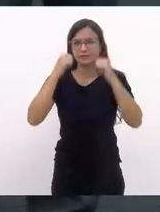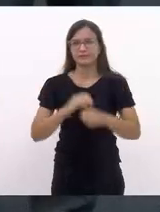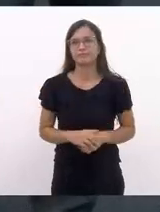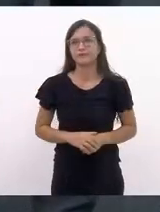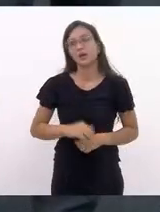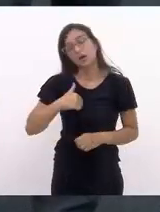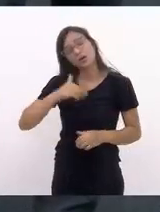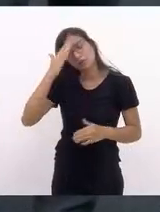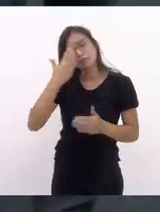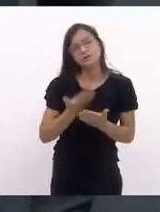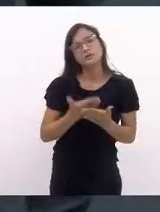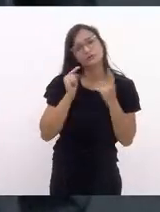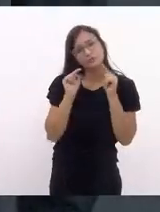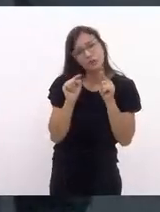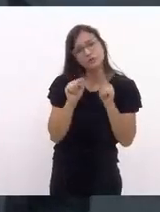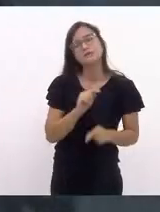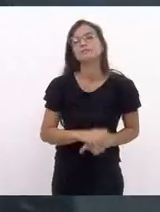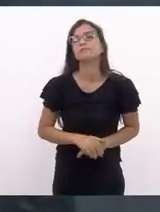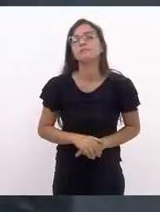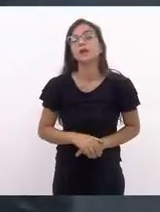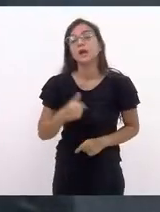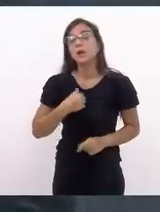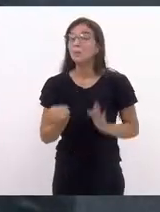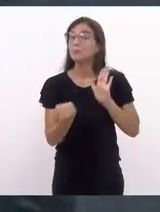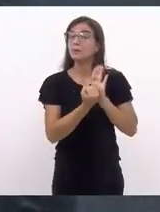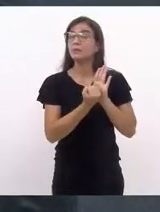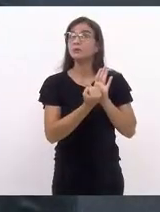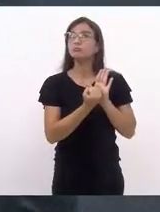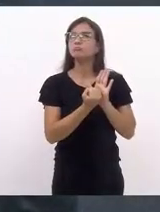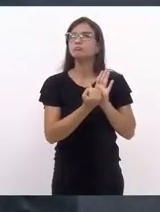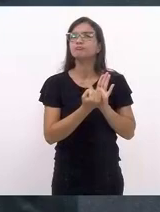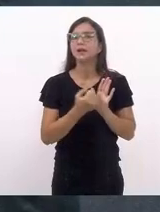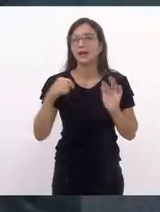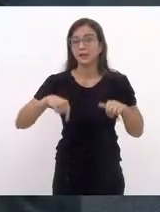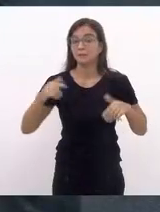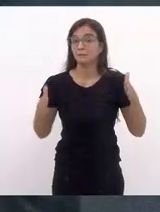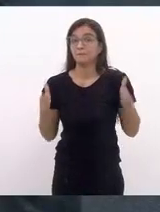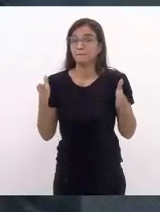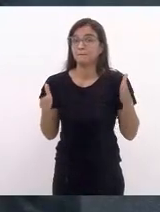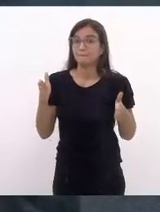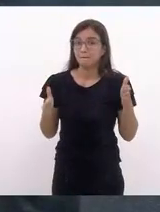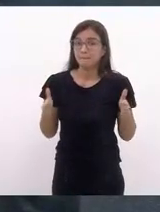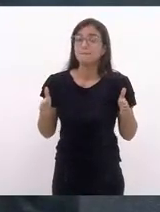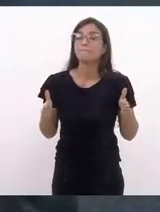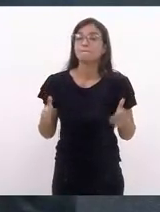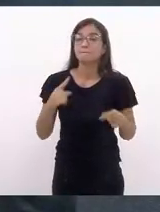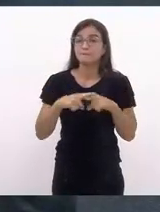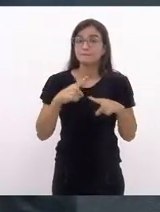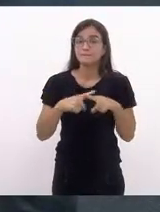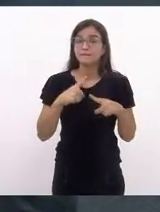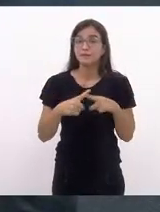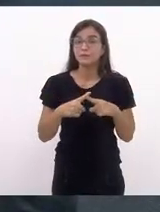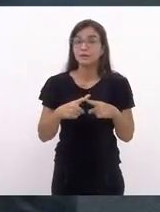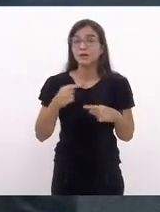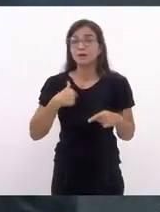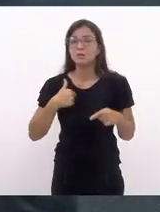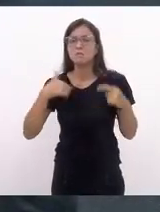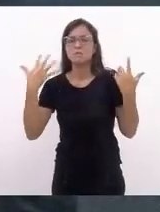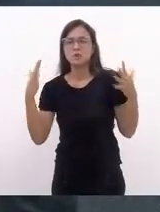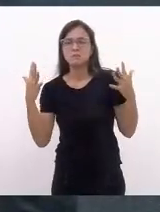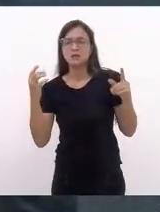vossa excelência para gente é o momento histórico como eu disse para toda a região eu queria parabenizar o prefeito Wladimir garotinho